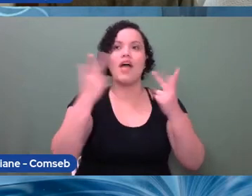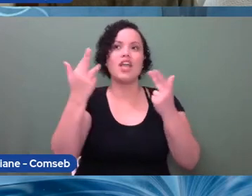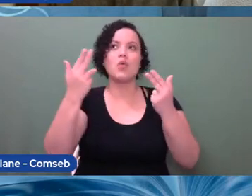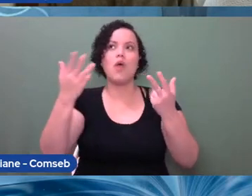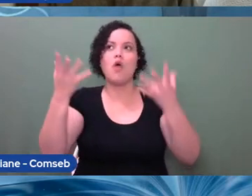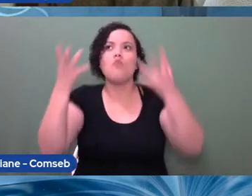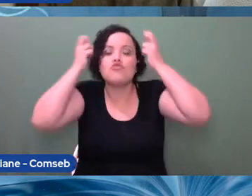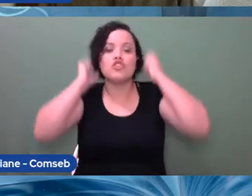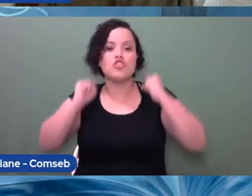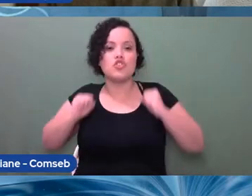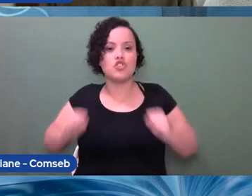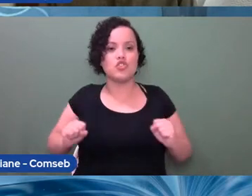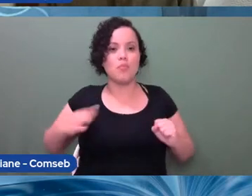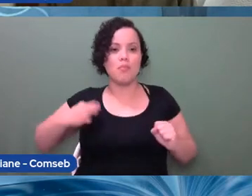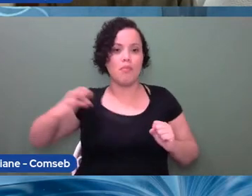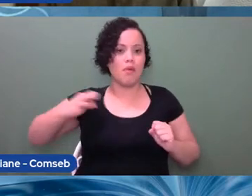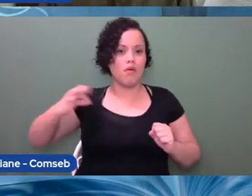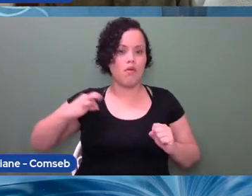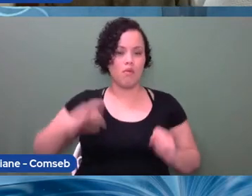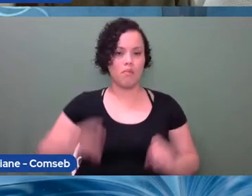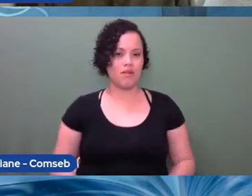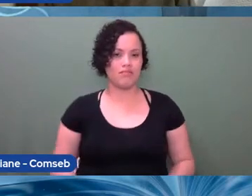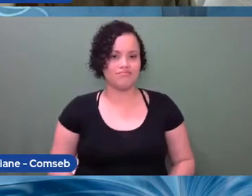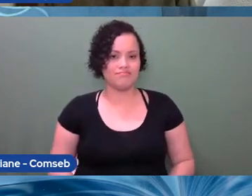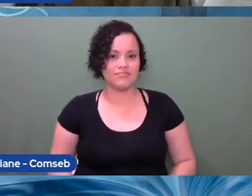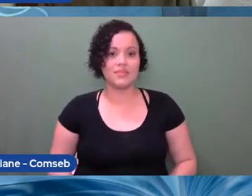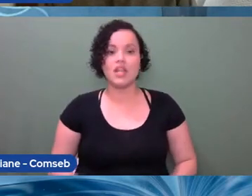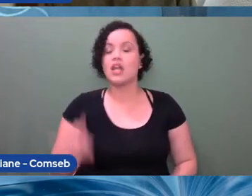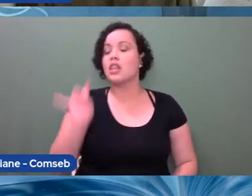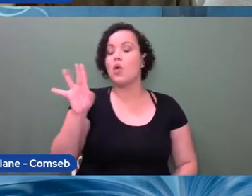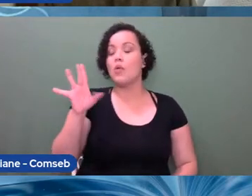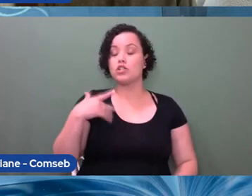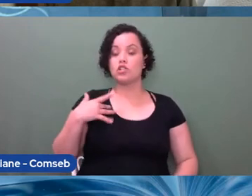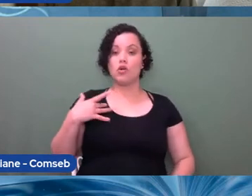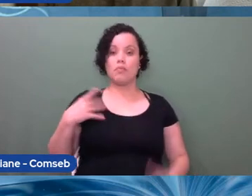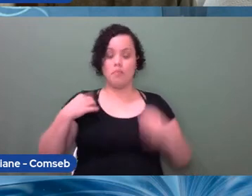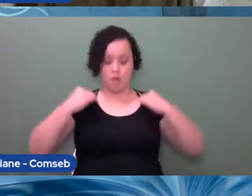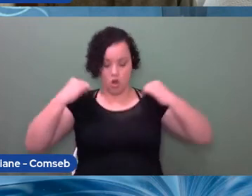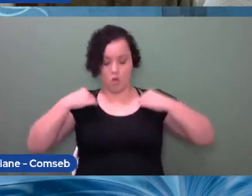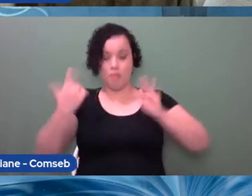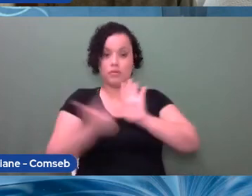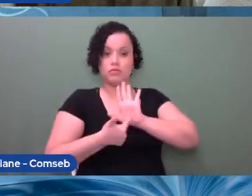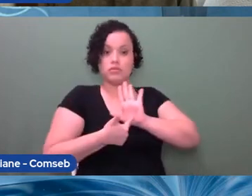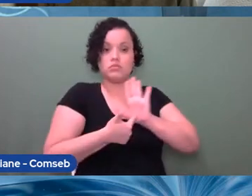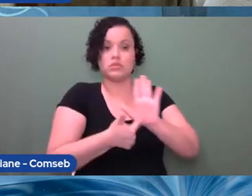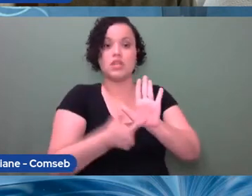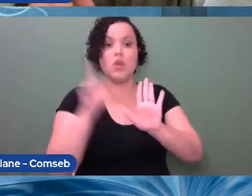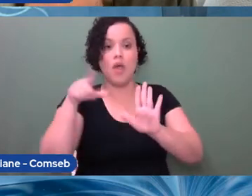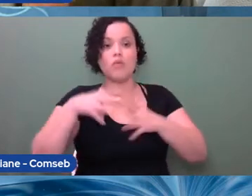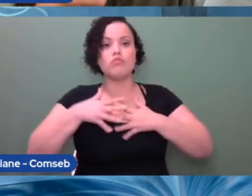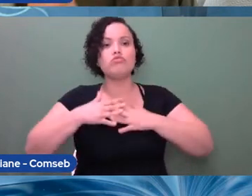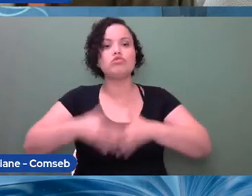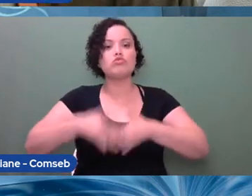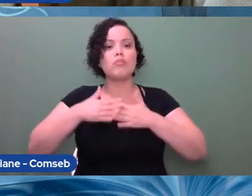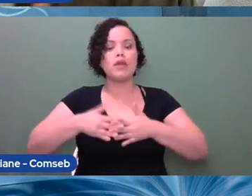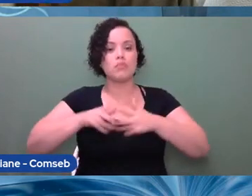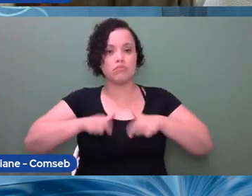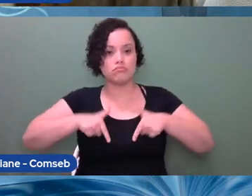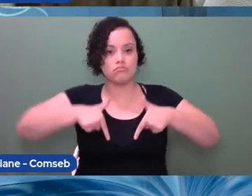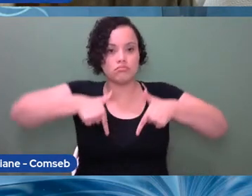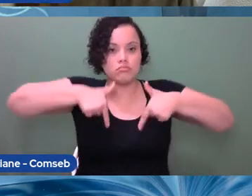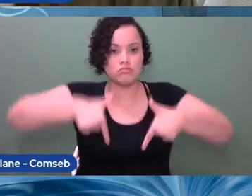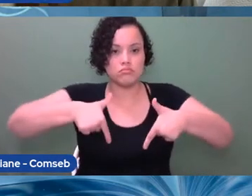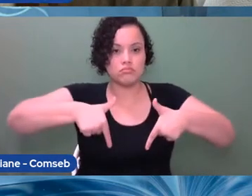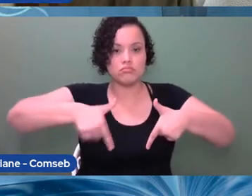Essa roupa não é só roupa para ele se mostrar, mas é um instrumento para ele agir sobre as outras